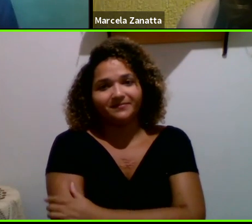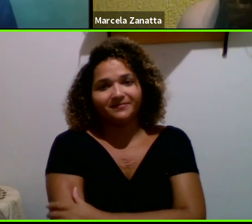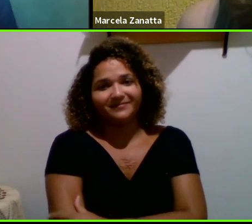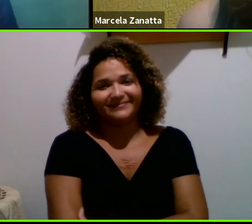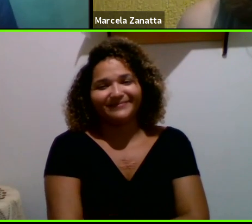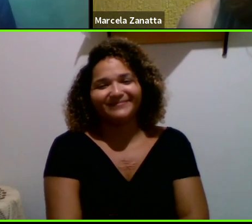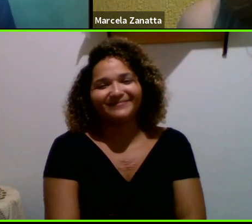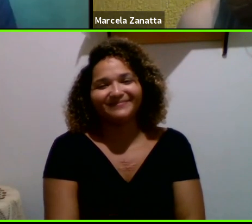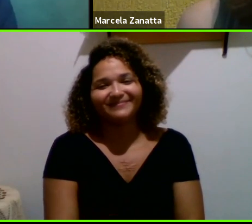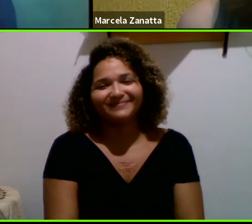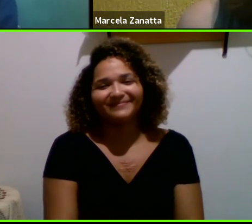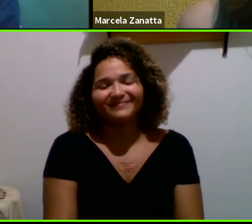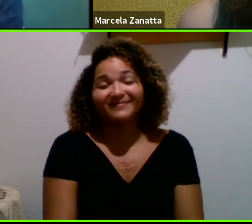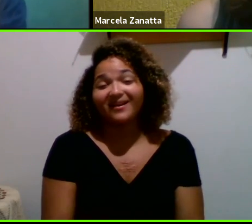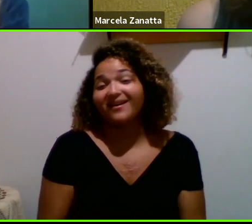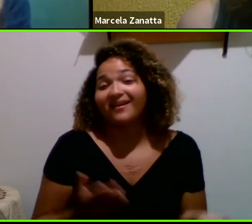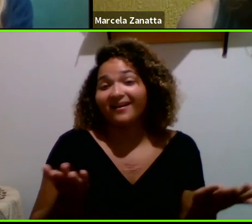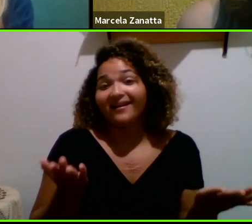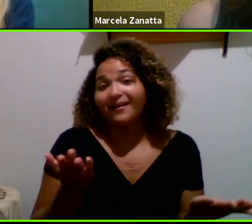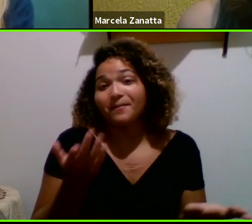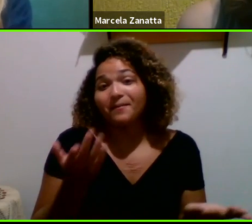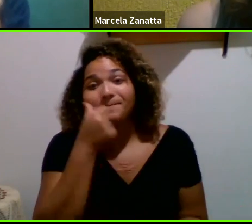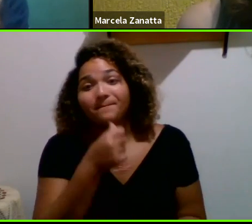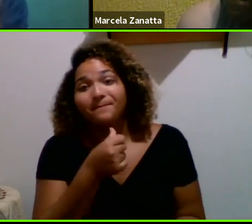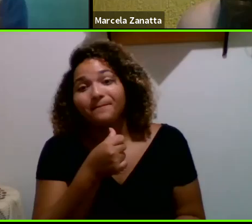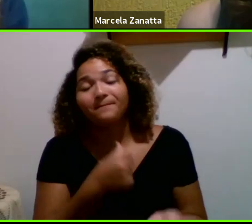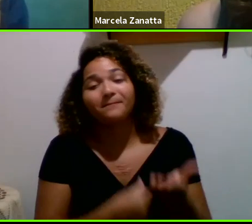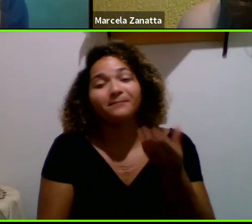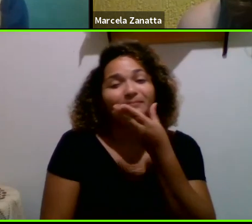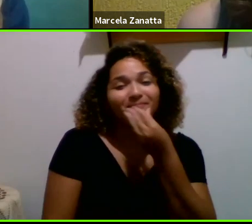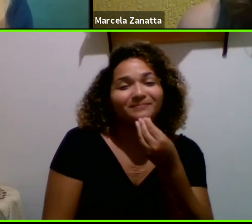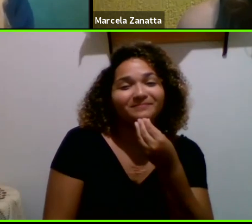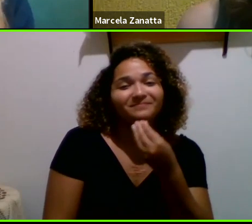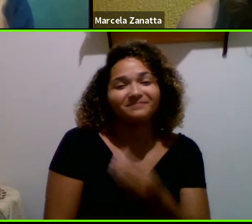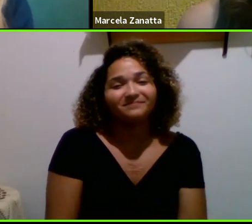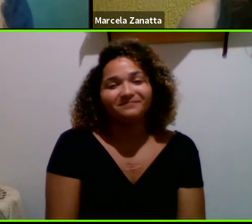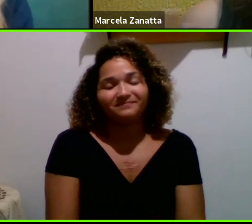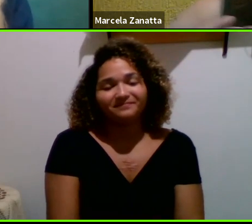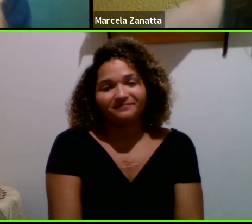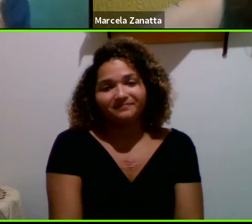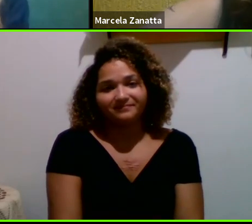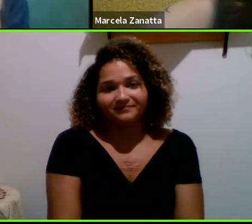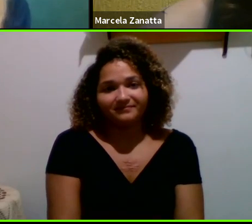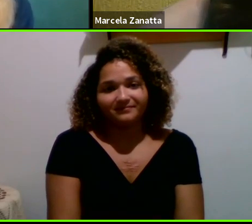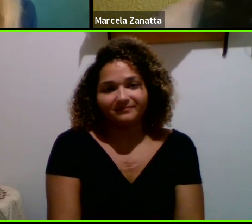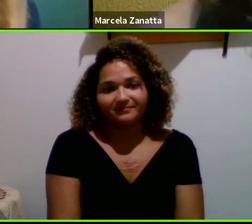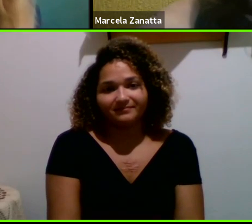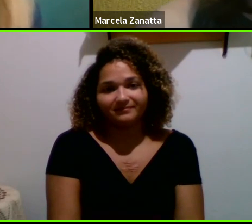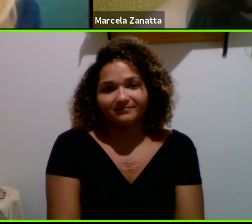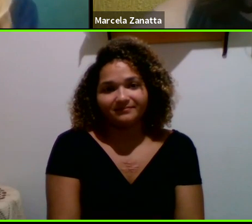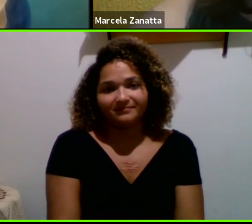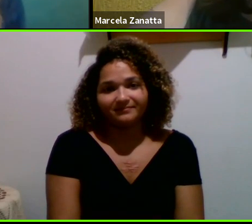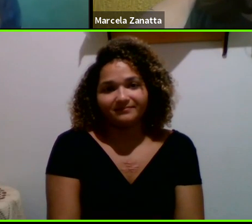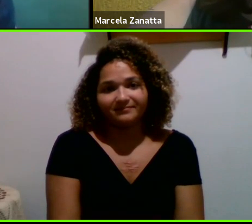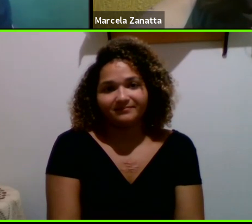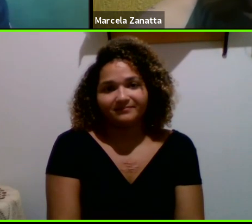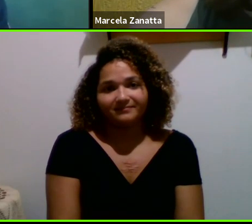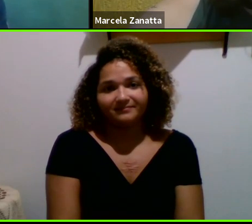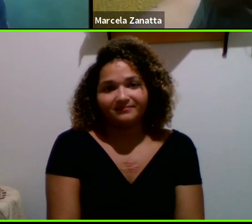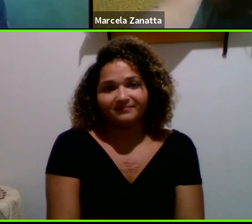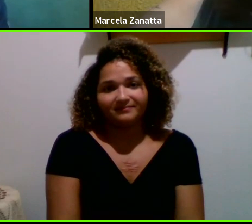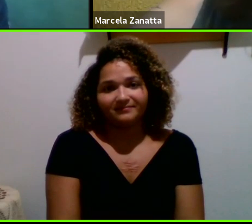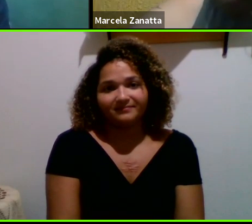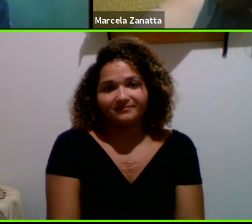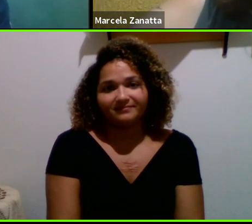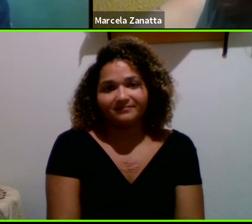menina. Bora lá? Podemos ir para o quarto take? Que tem algumas perguntas que são relativas ao